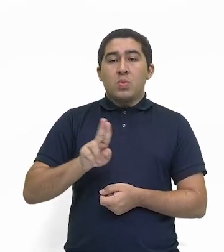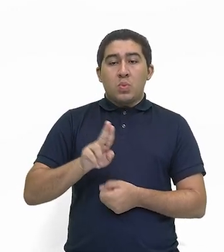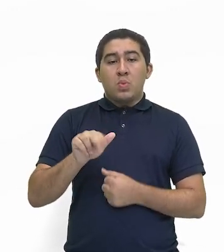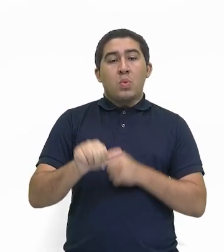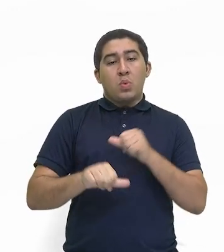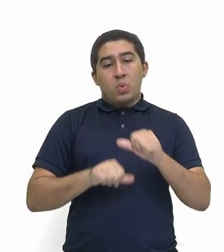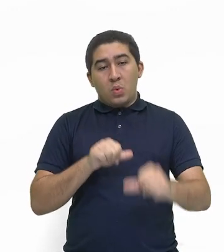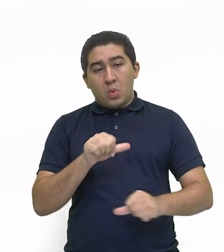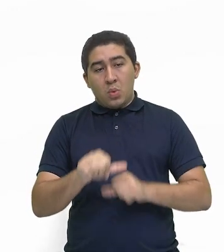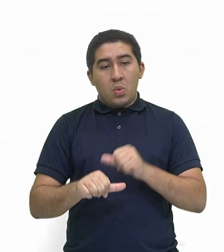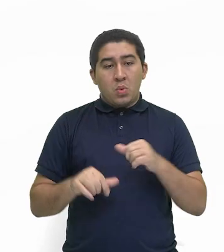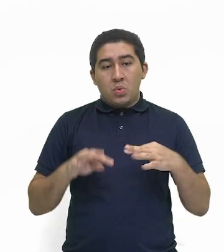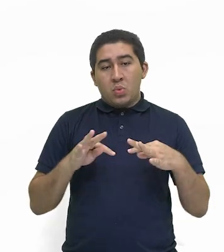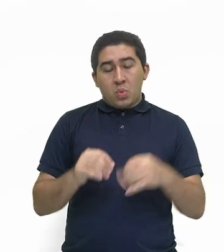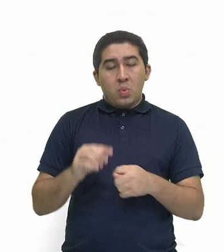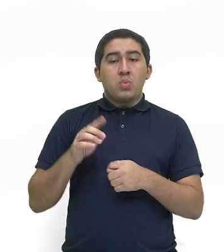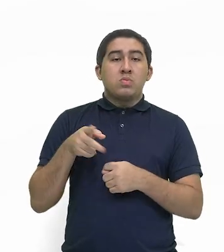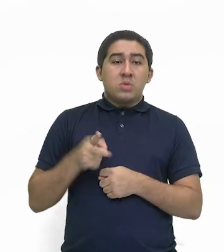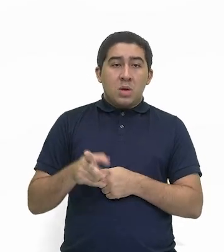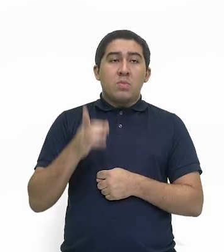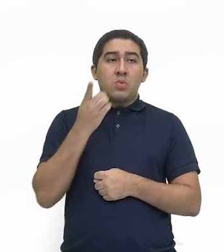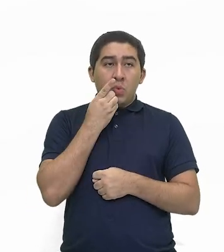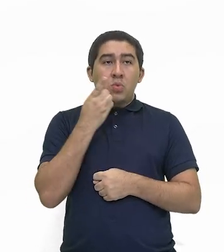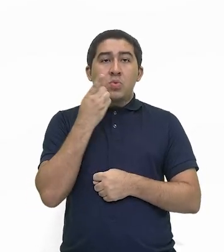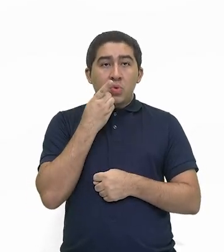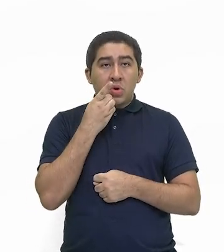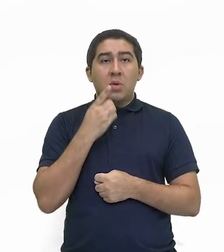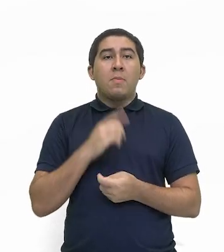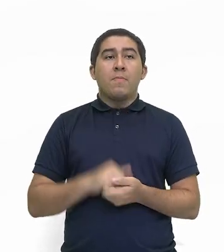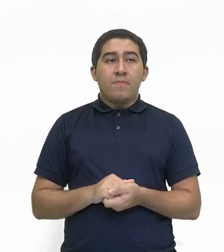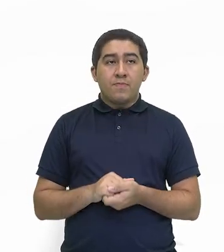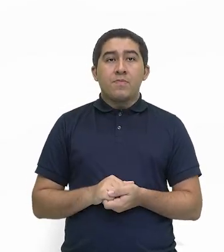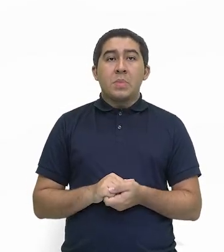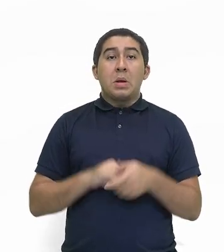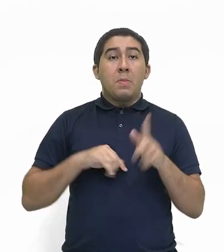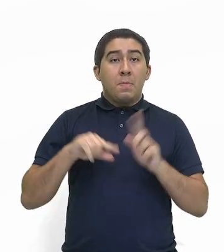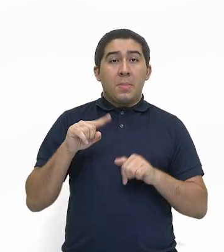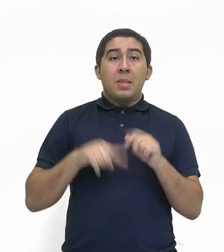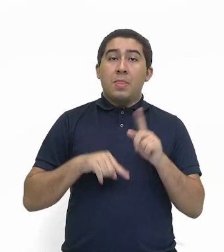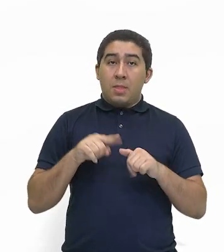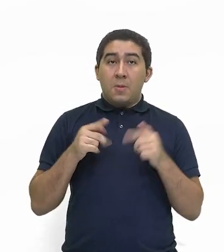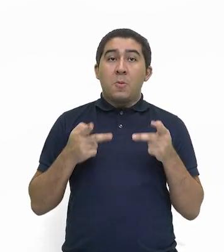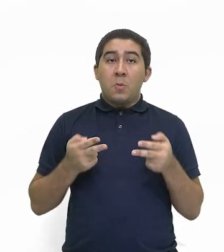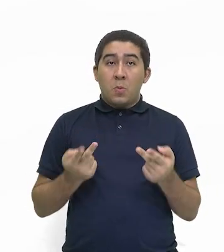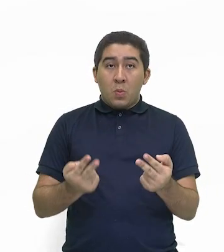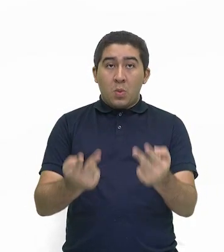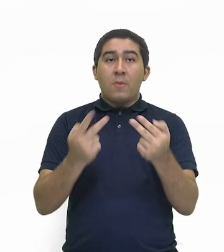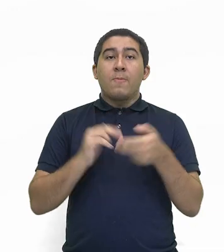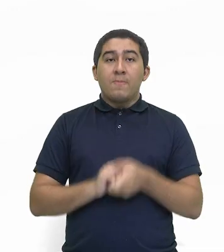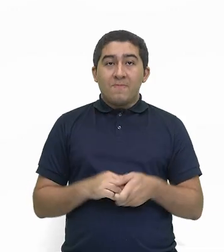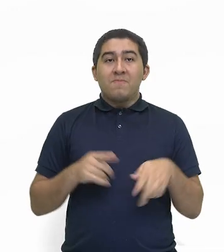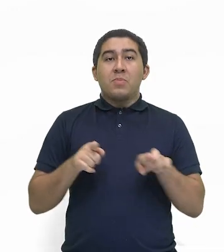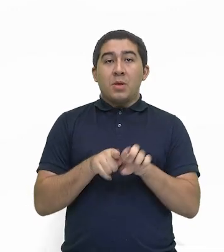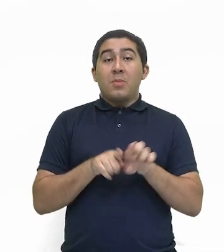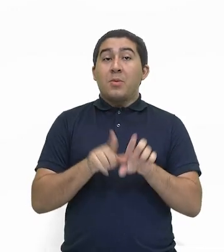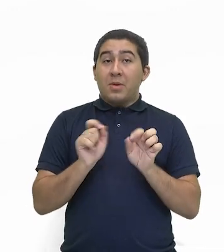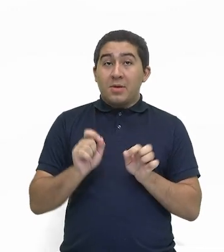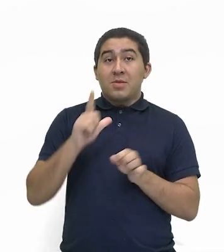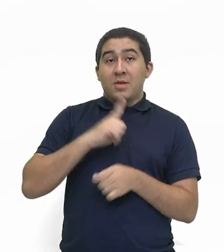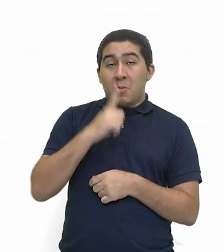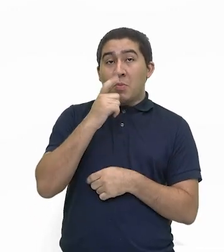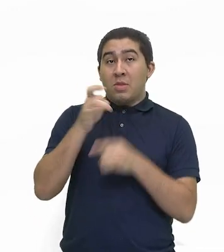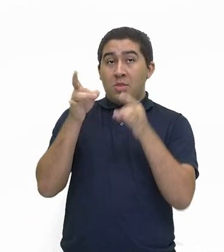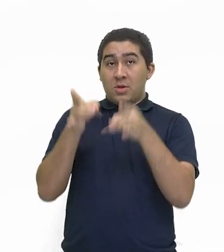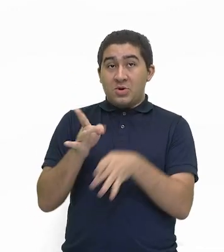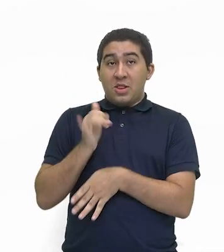trocando todos os dias, o mesmo equipamento, aí isso gera lixo eletrônico, tá